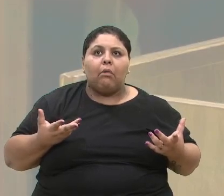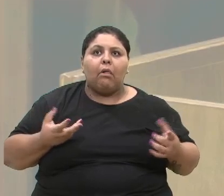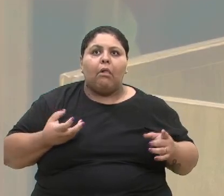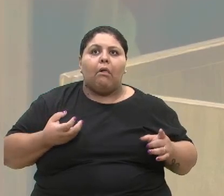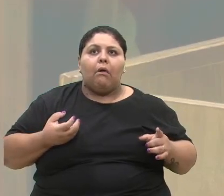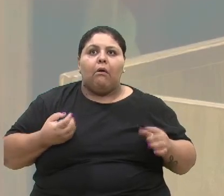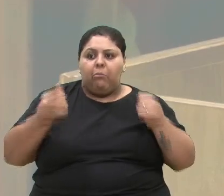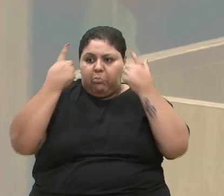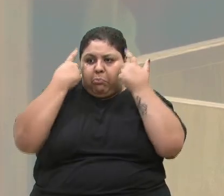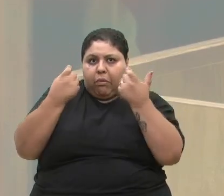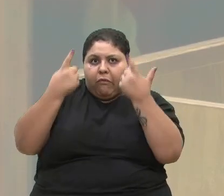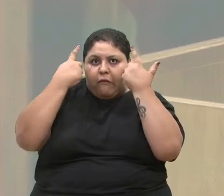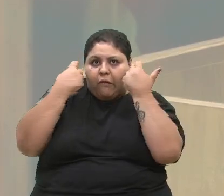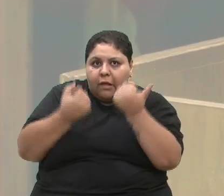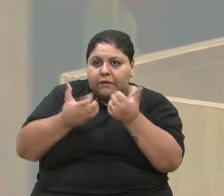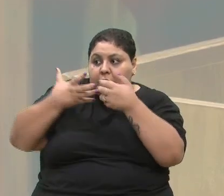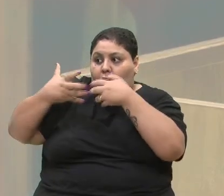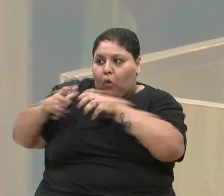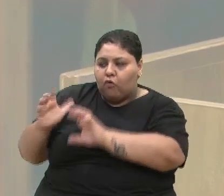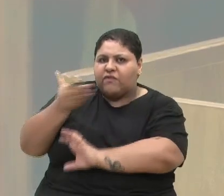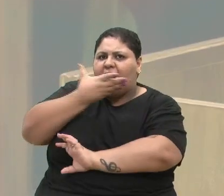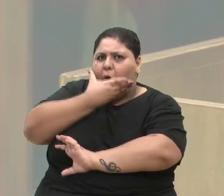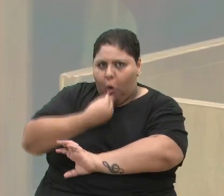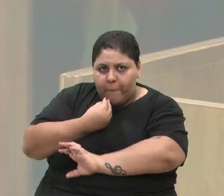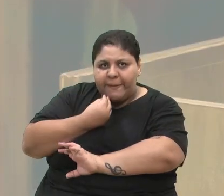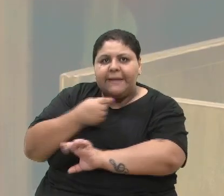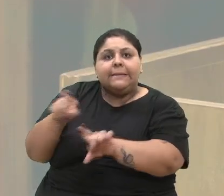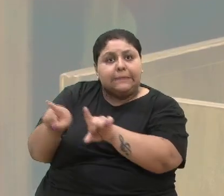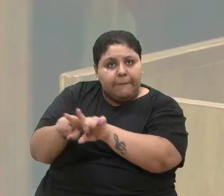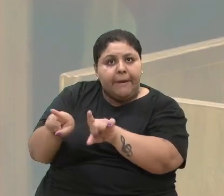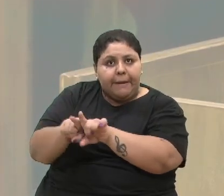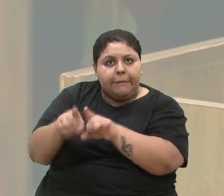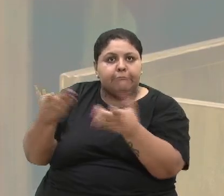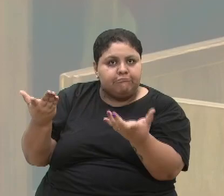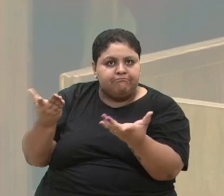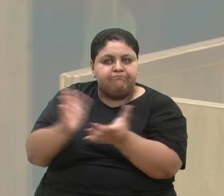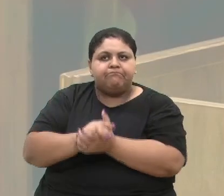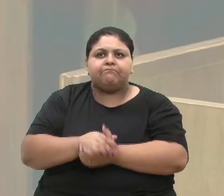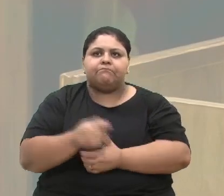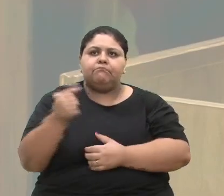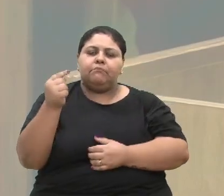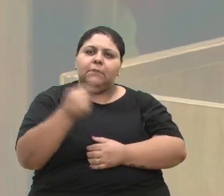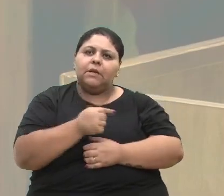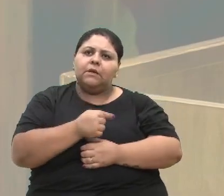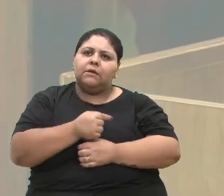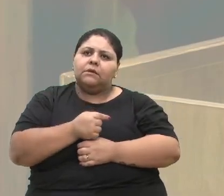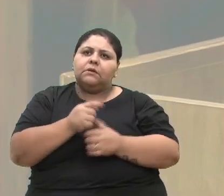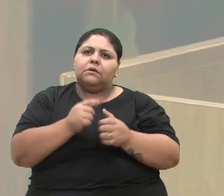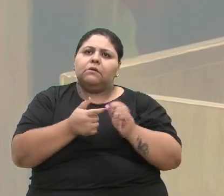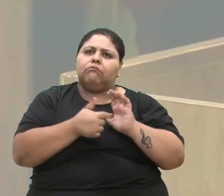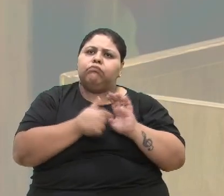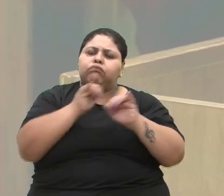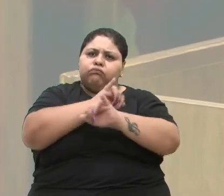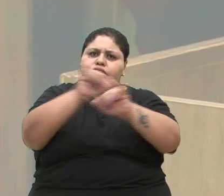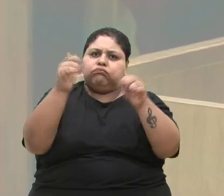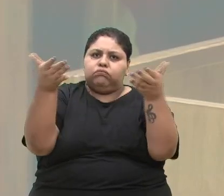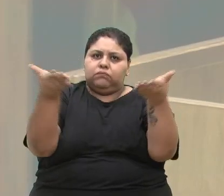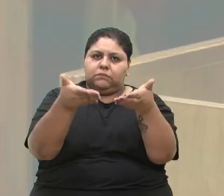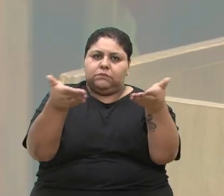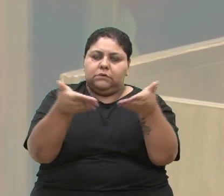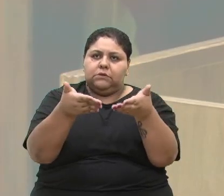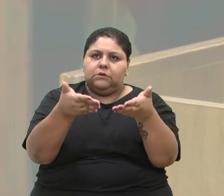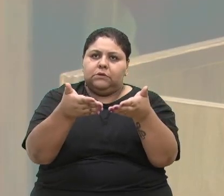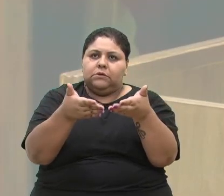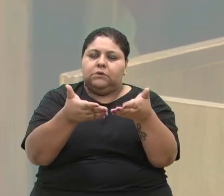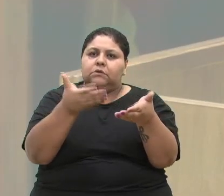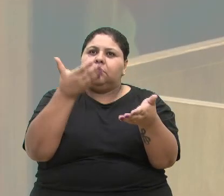está tudo certo. Então, gente, olha aqui, ó. Isso aqui está aqui, ó. É matéria hoje, tá? Matéria hoje, ó. O